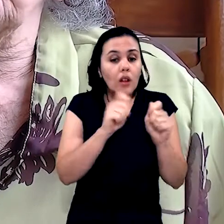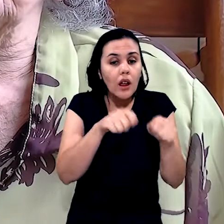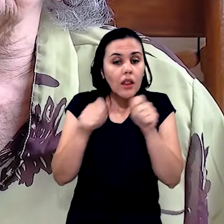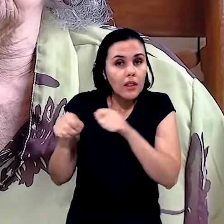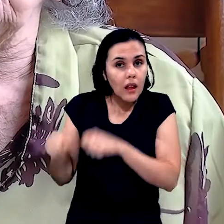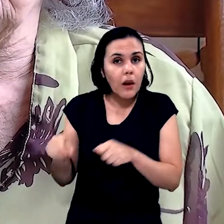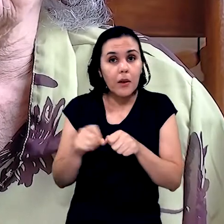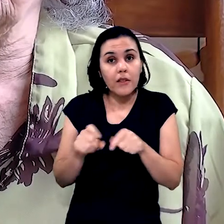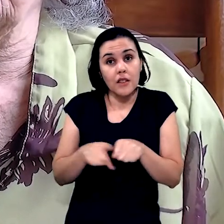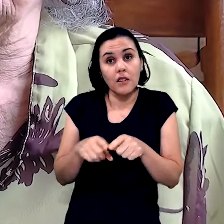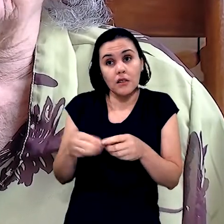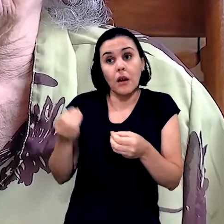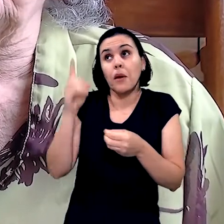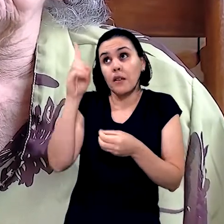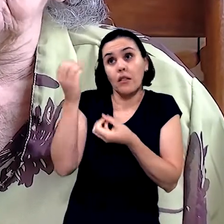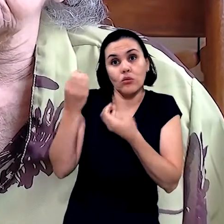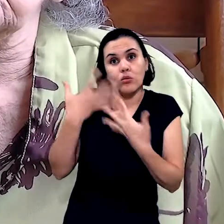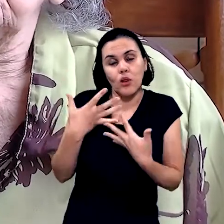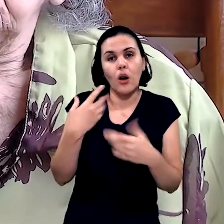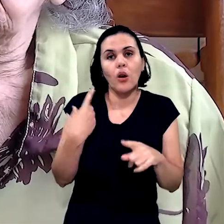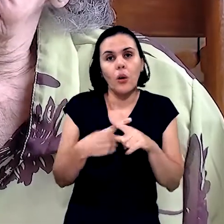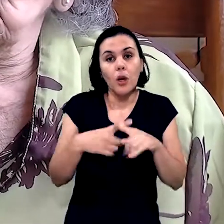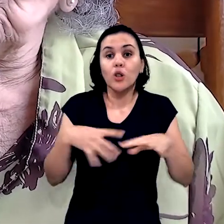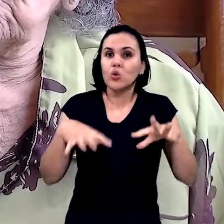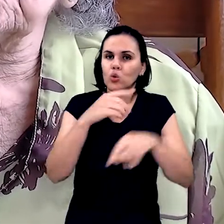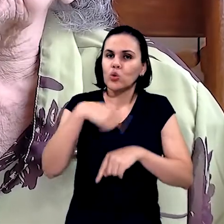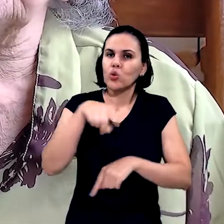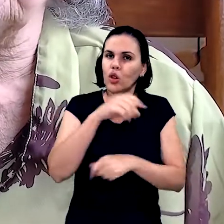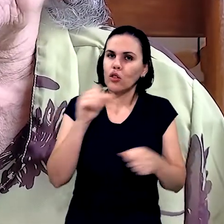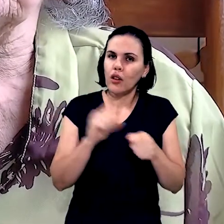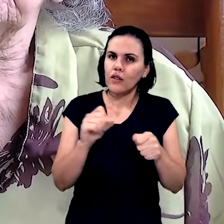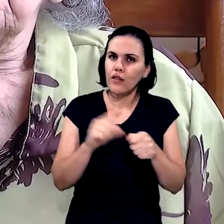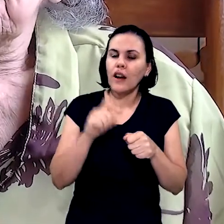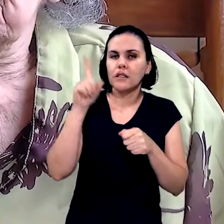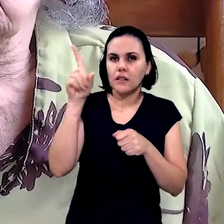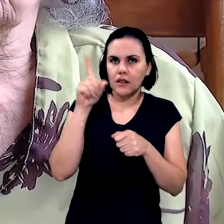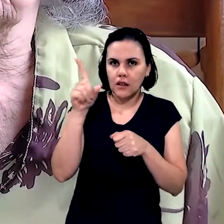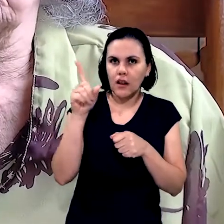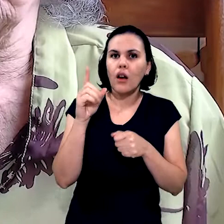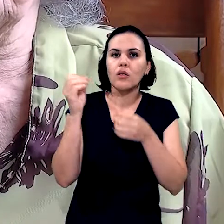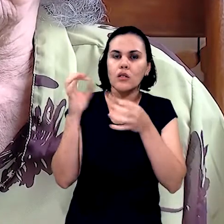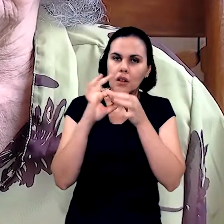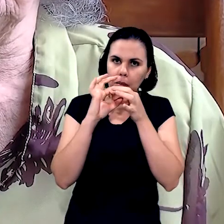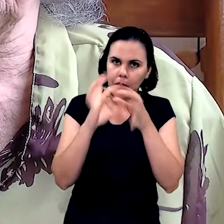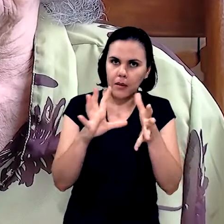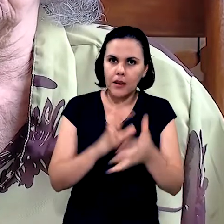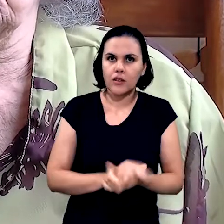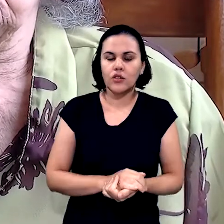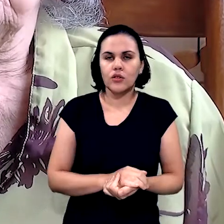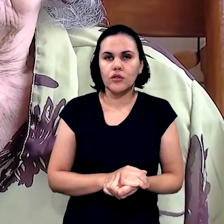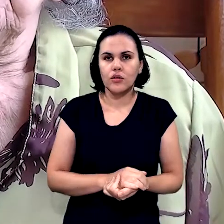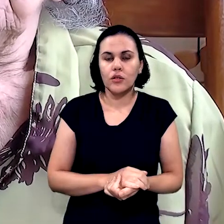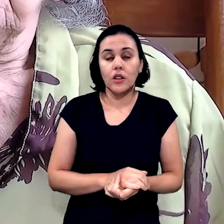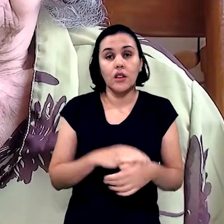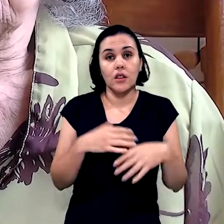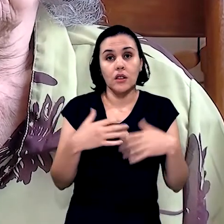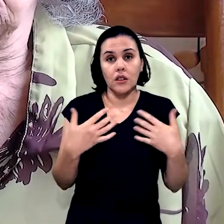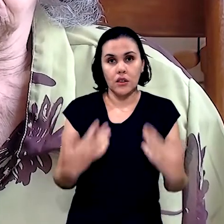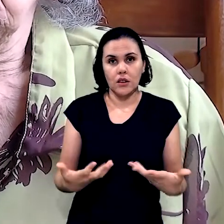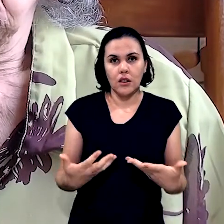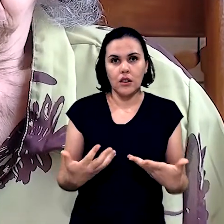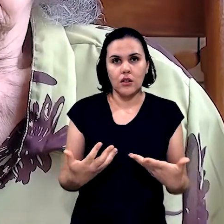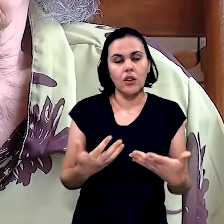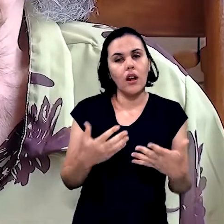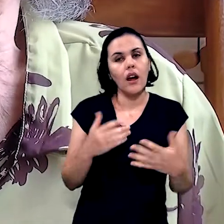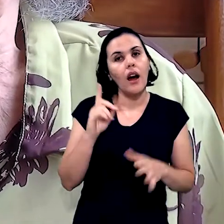aquilo que foi possível e que foi dado por Deus, porque tudo que a gente faz, Deus que está permitindo.